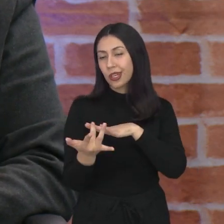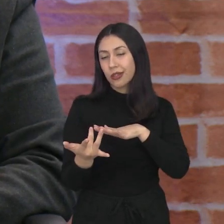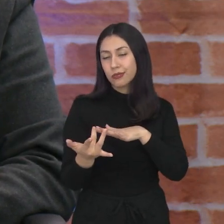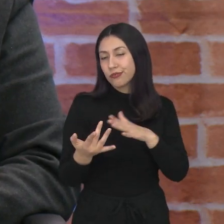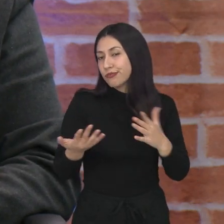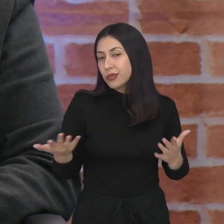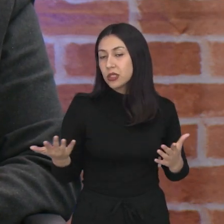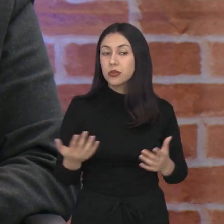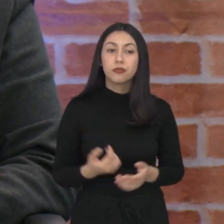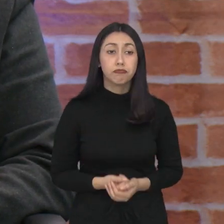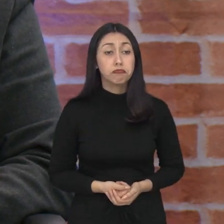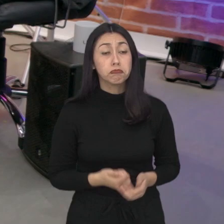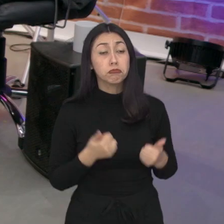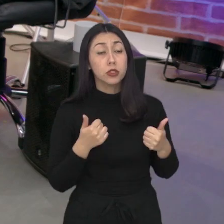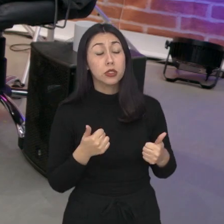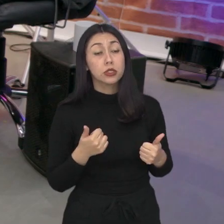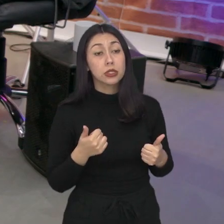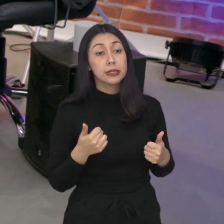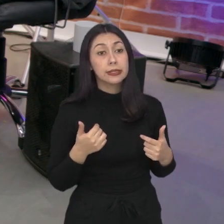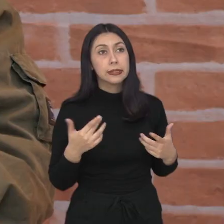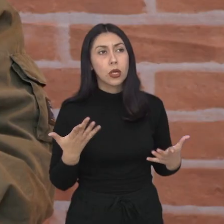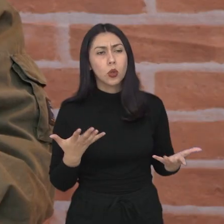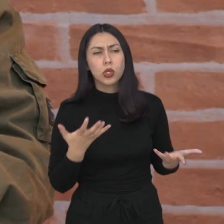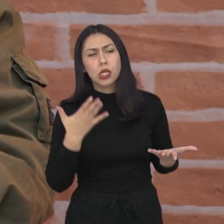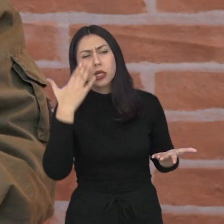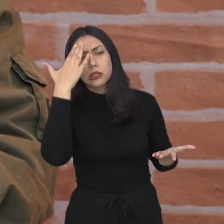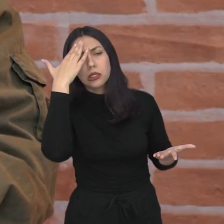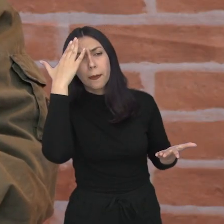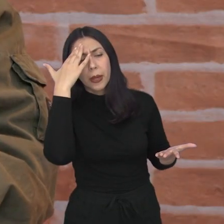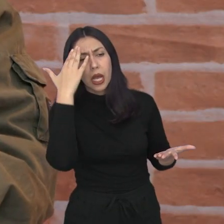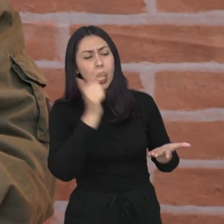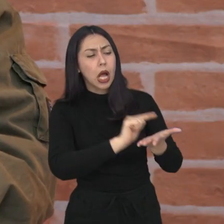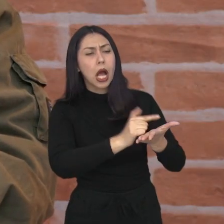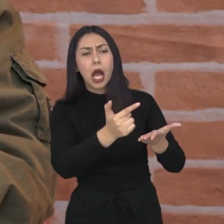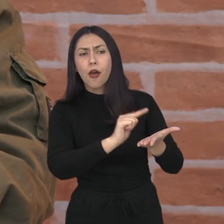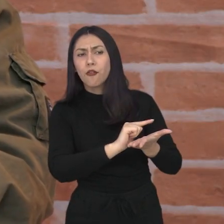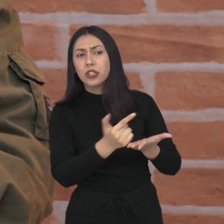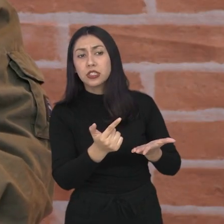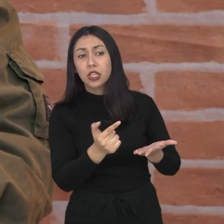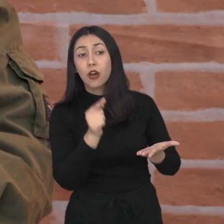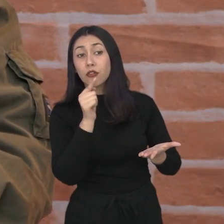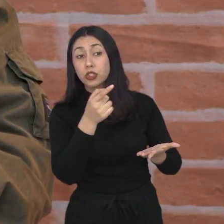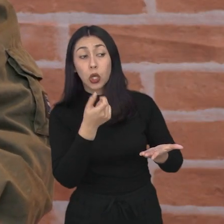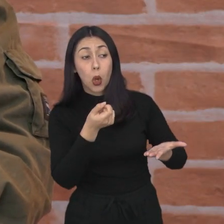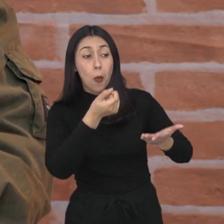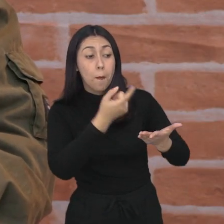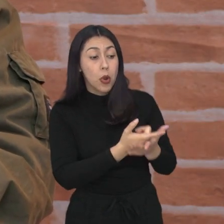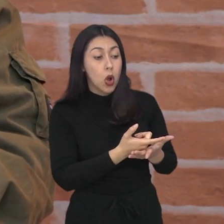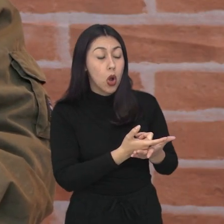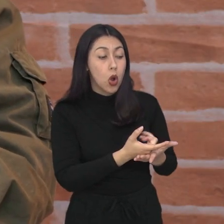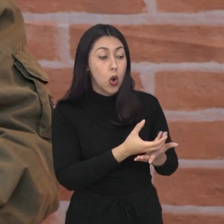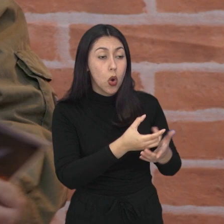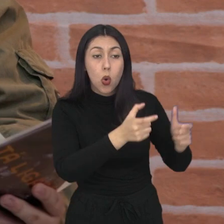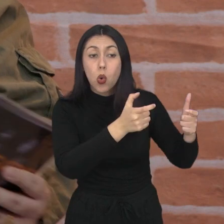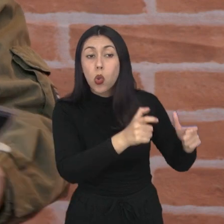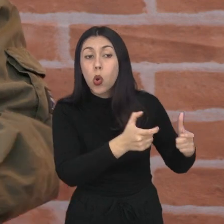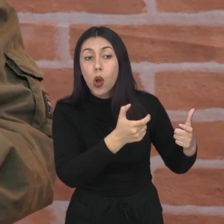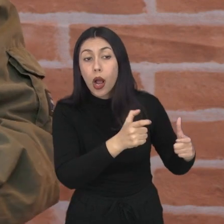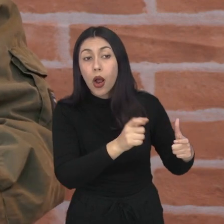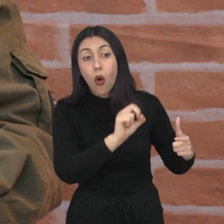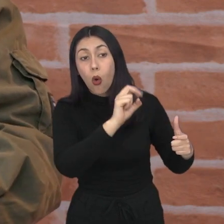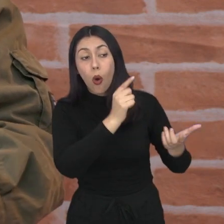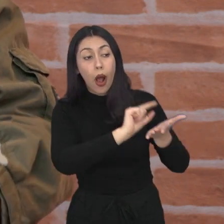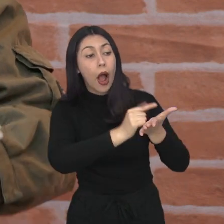sociais, etc. Pode crer, mano. Eu queria saber, assim, esse lance da revista. Você comprou um espaço na revista? A revista foi